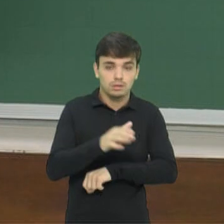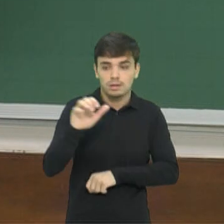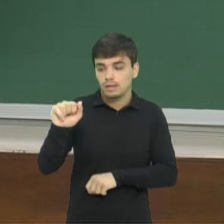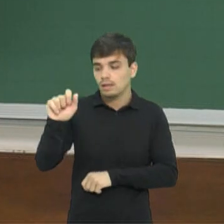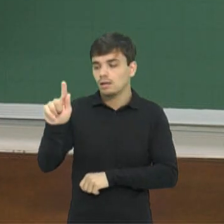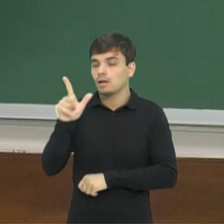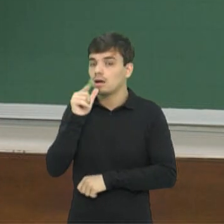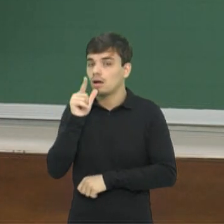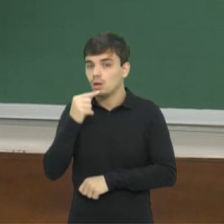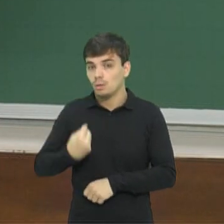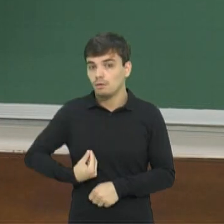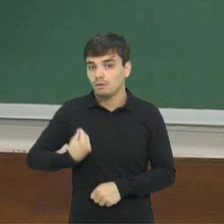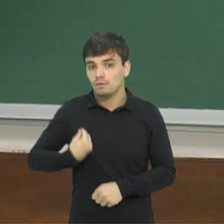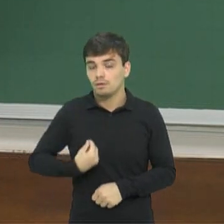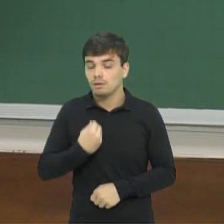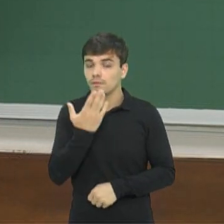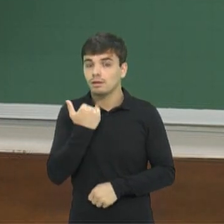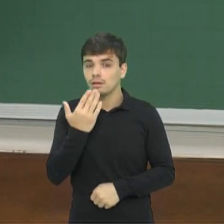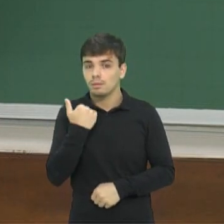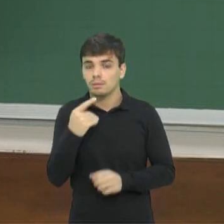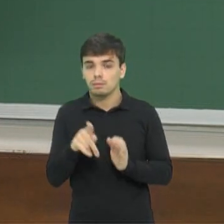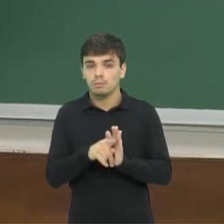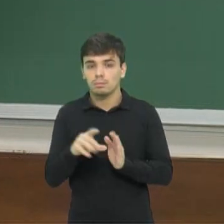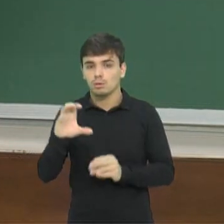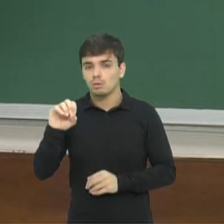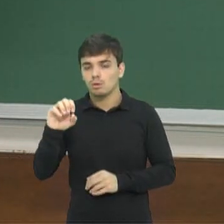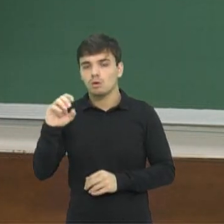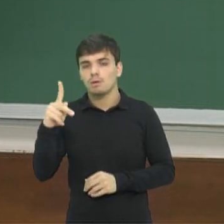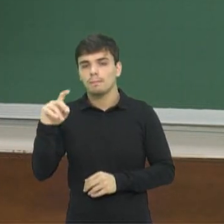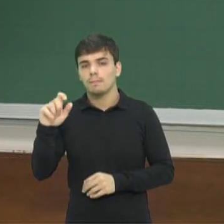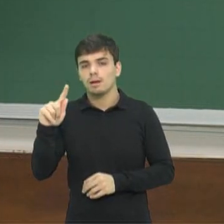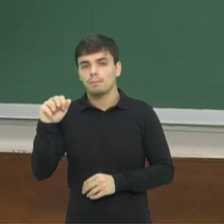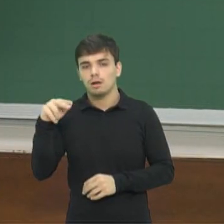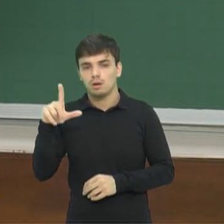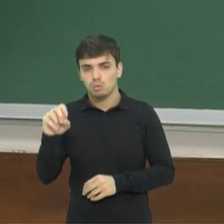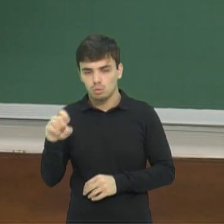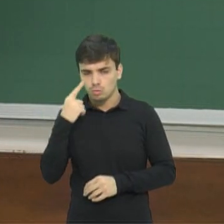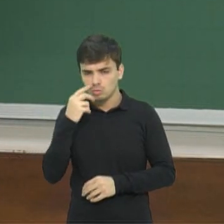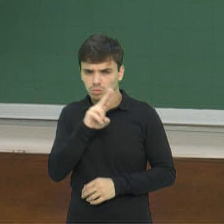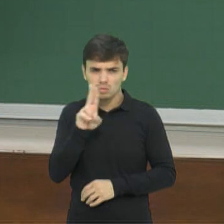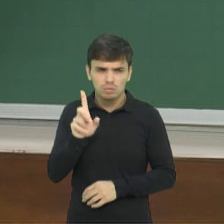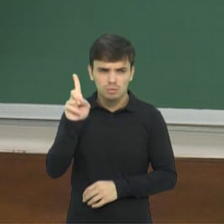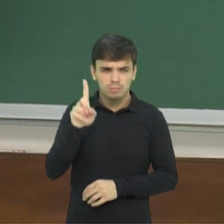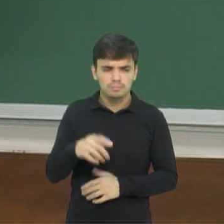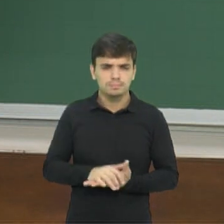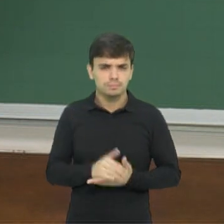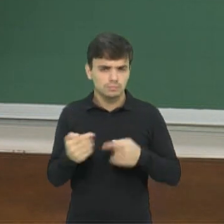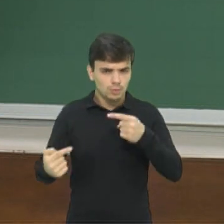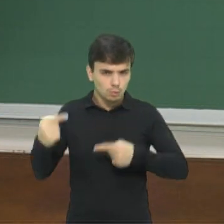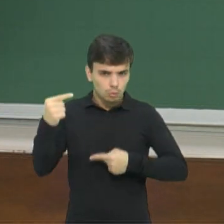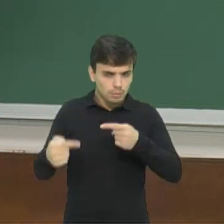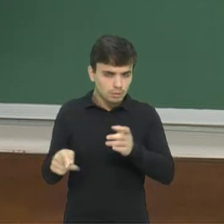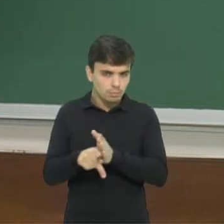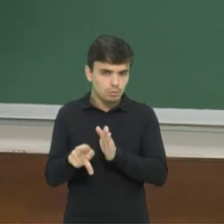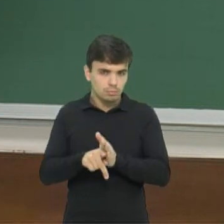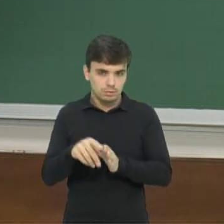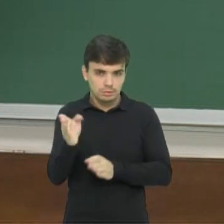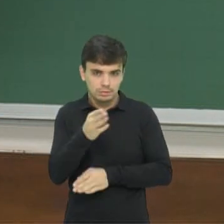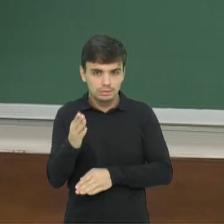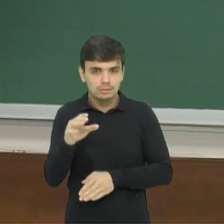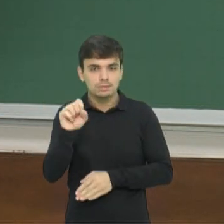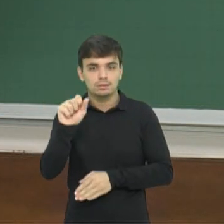e que elas se alimentam de copépodos. Então, a gente está colocando aqui, ó, as águas vivas competindo com as sardinhas pelo mesmo